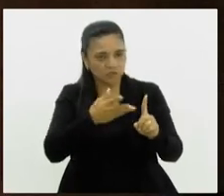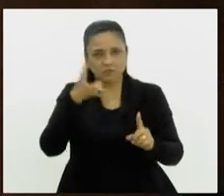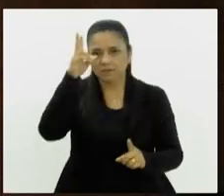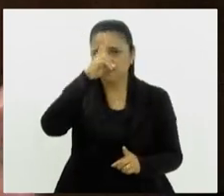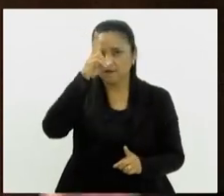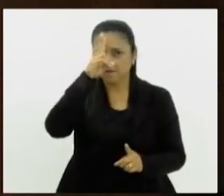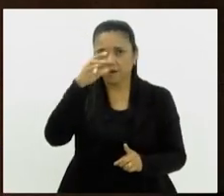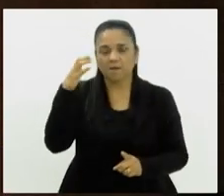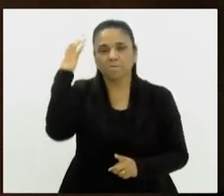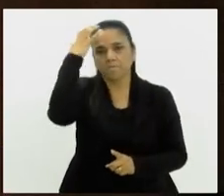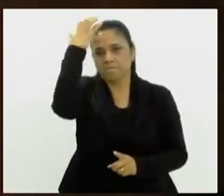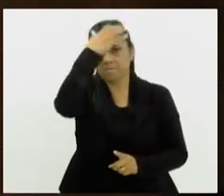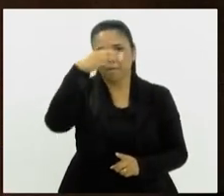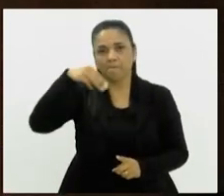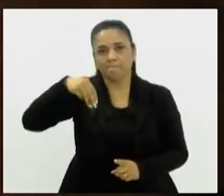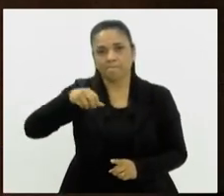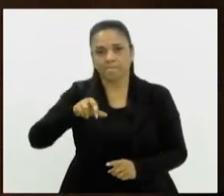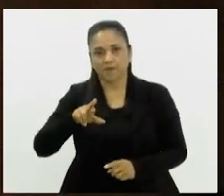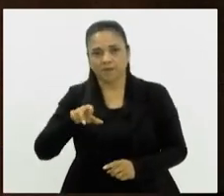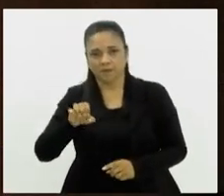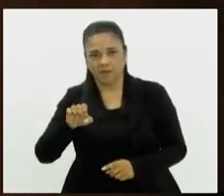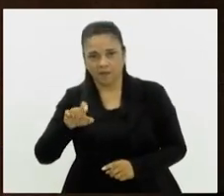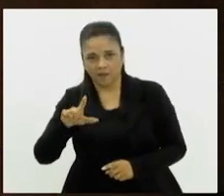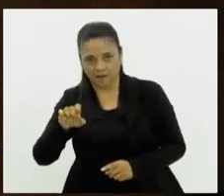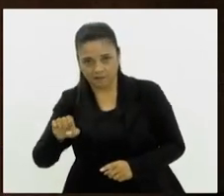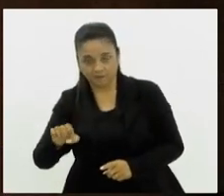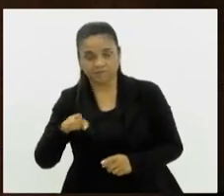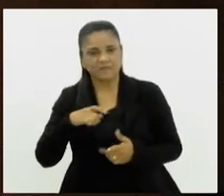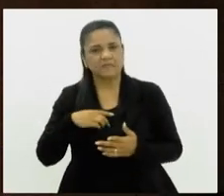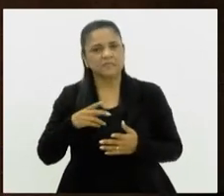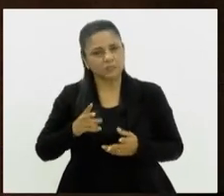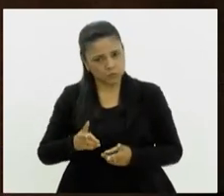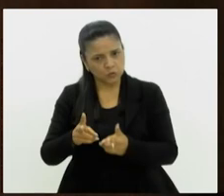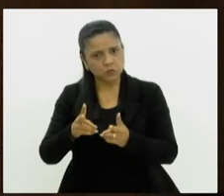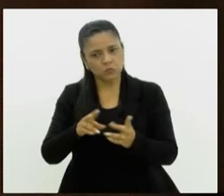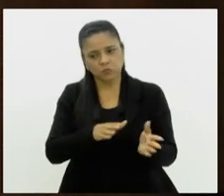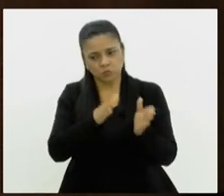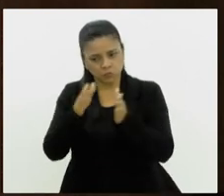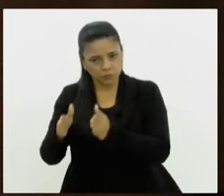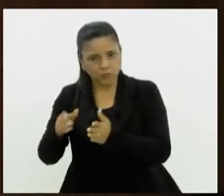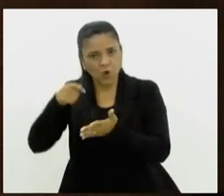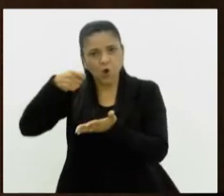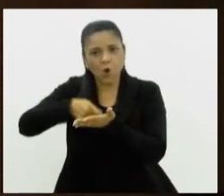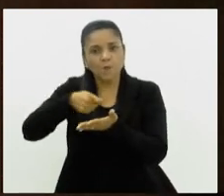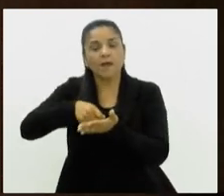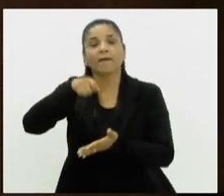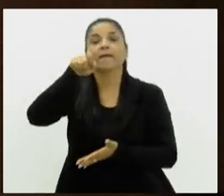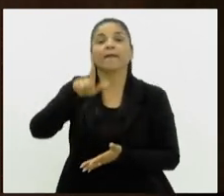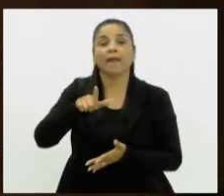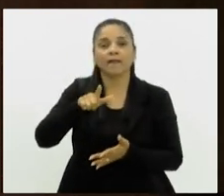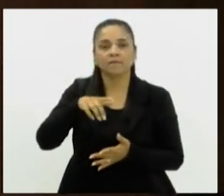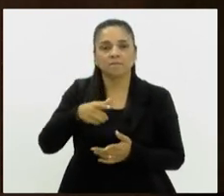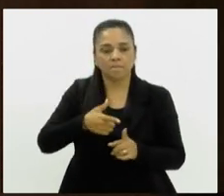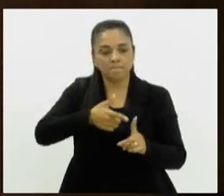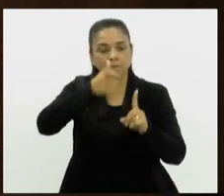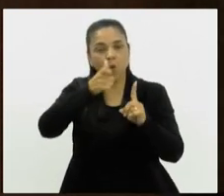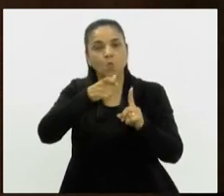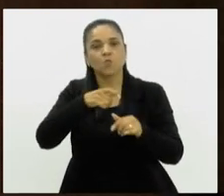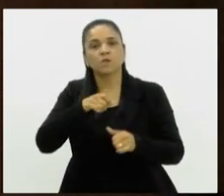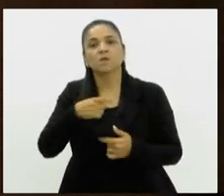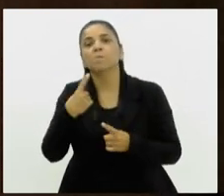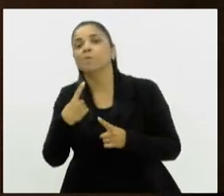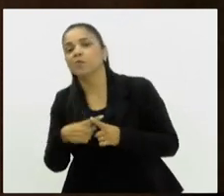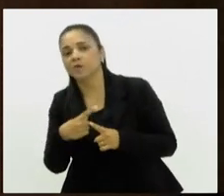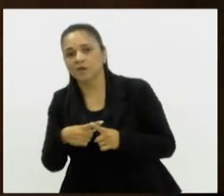a grande Marielle. E, por outro lado, cobrar todos os dias quem matou e por quê. E por que que esse